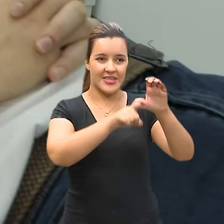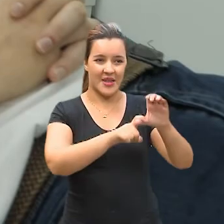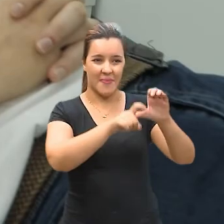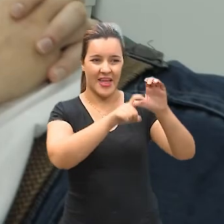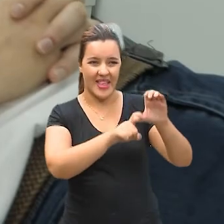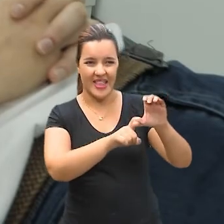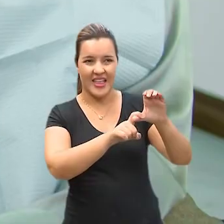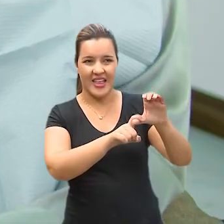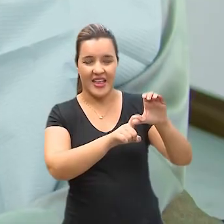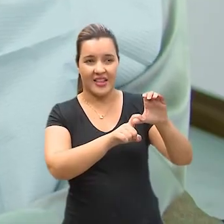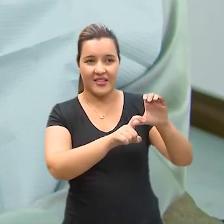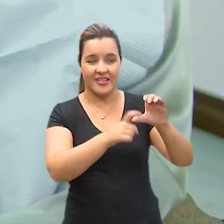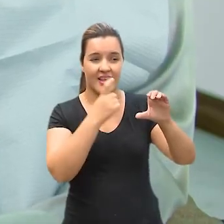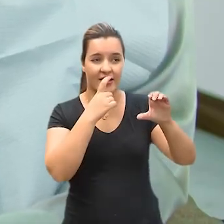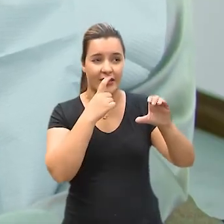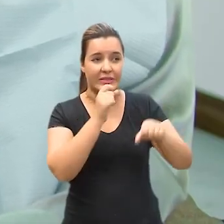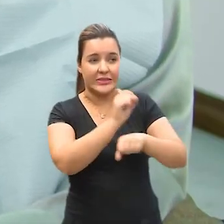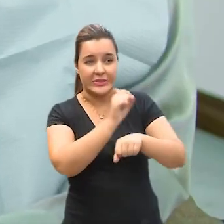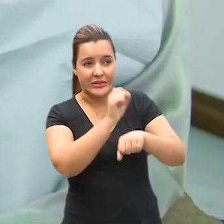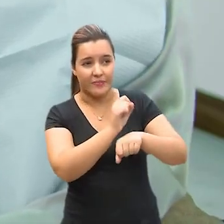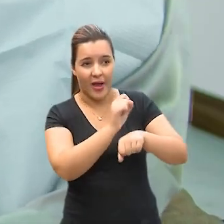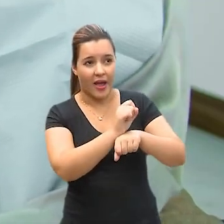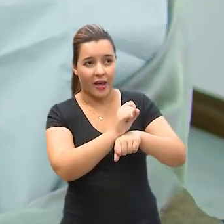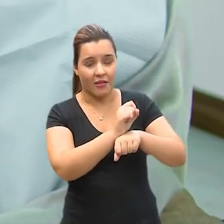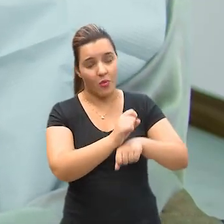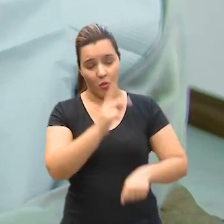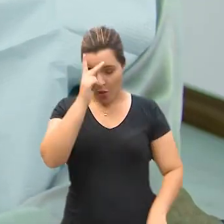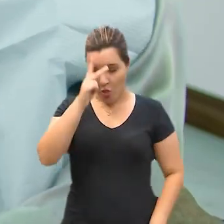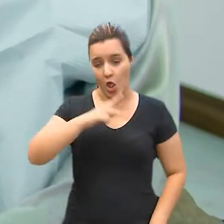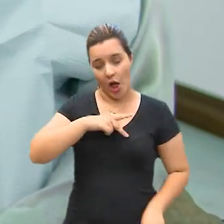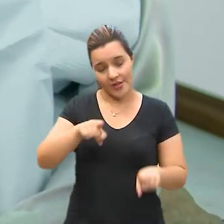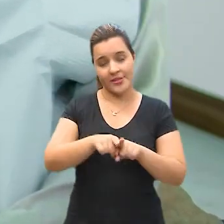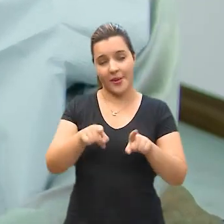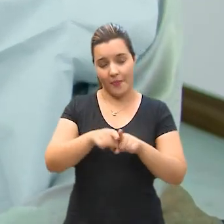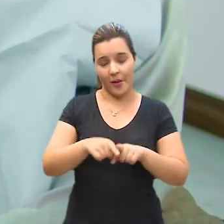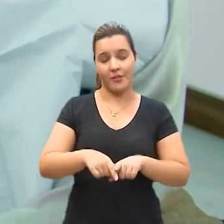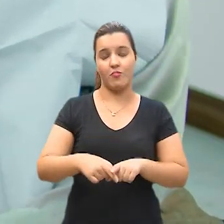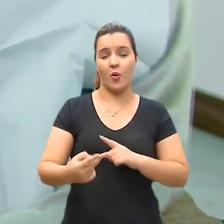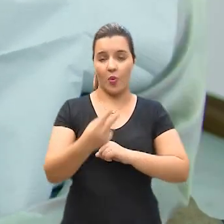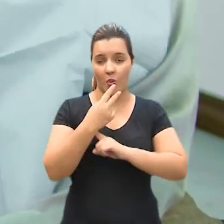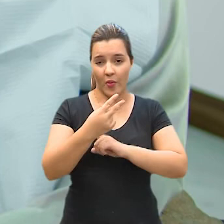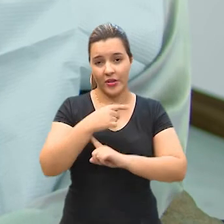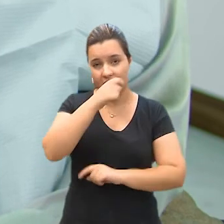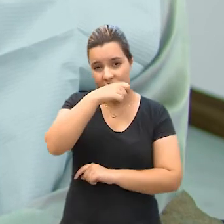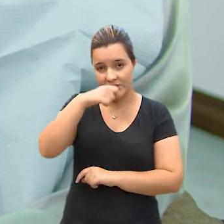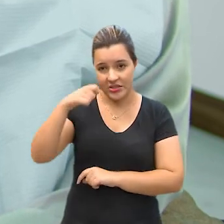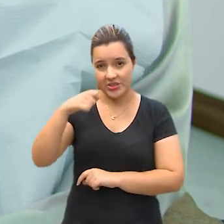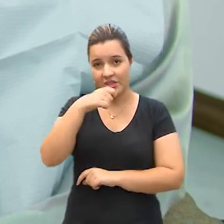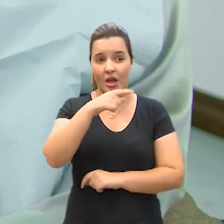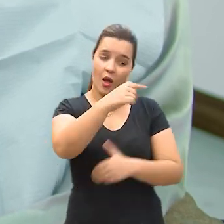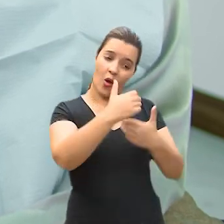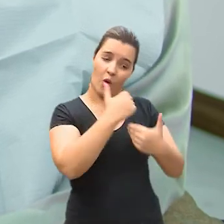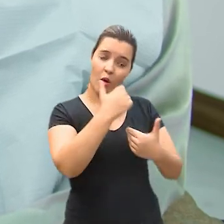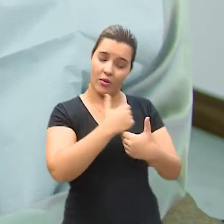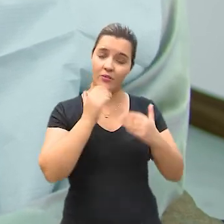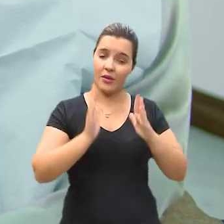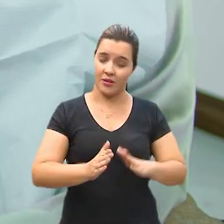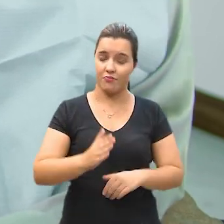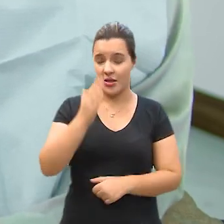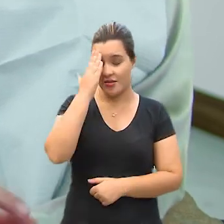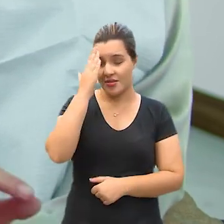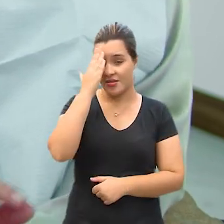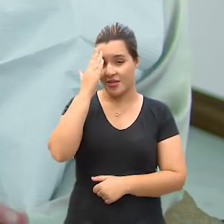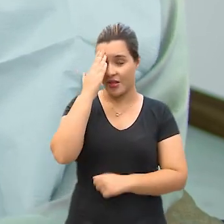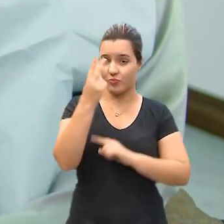seu dentista, mas é importante que a gente faça uma orientação adequada para o paciente, para ele saber